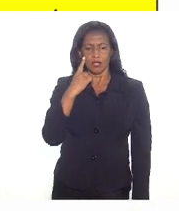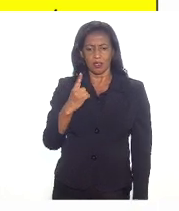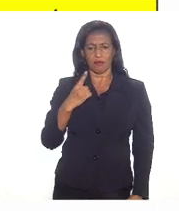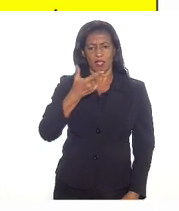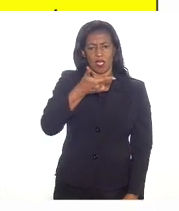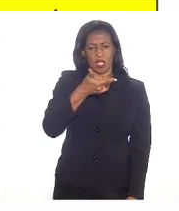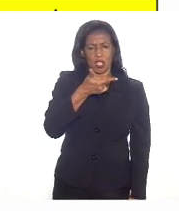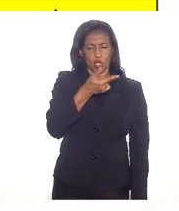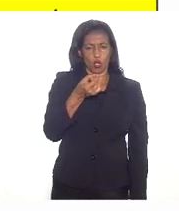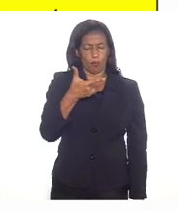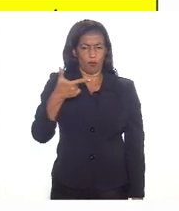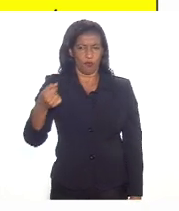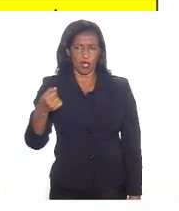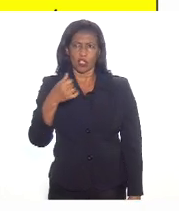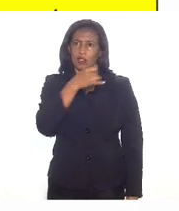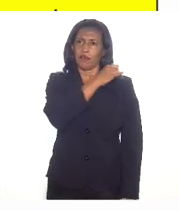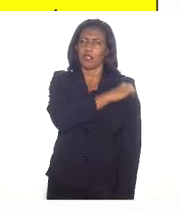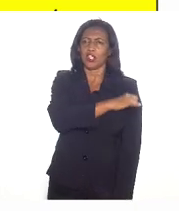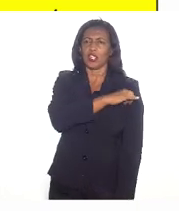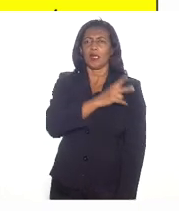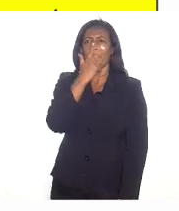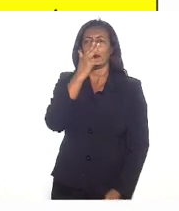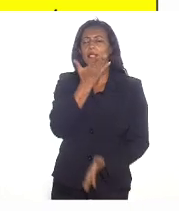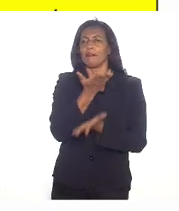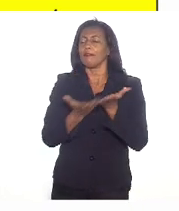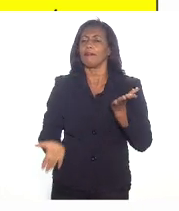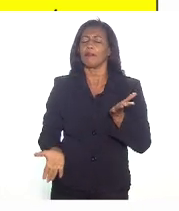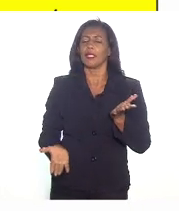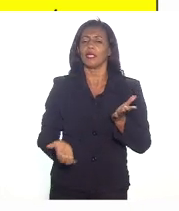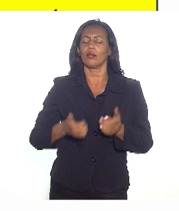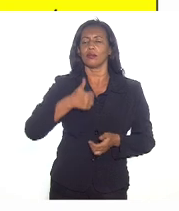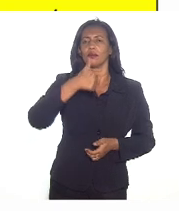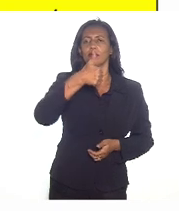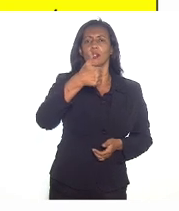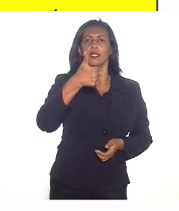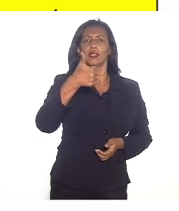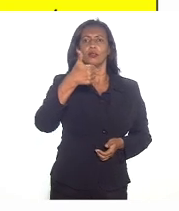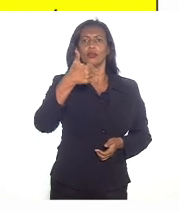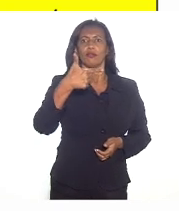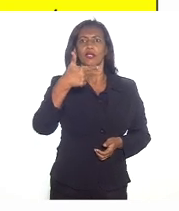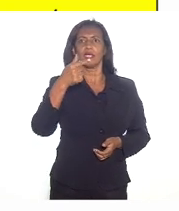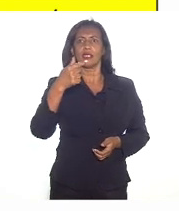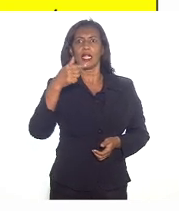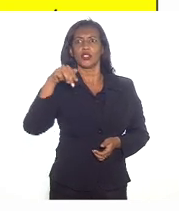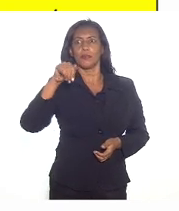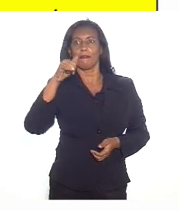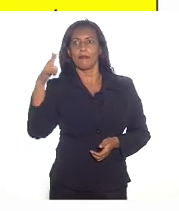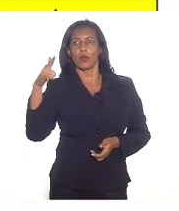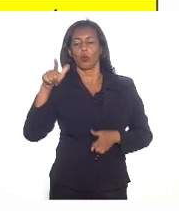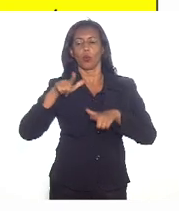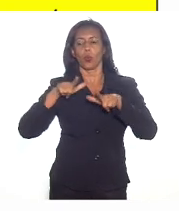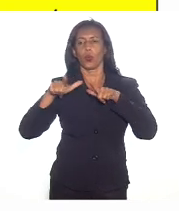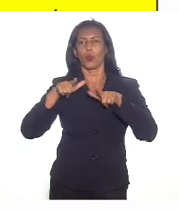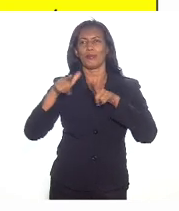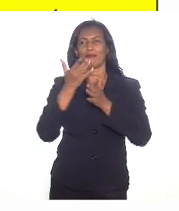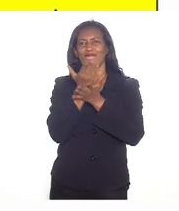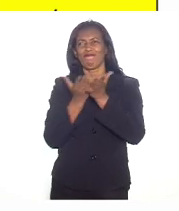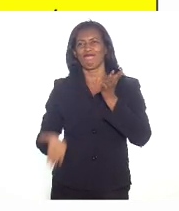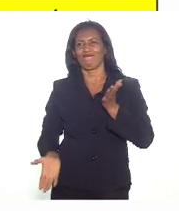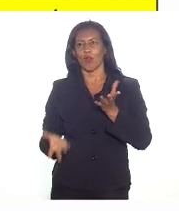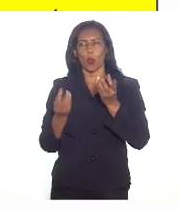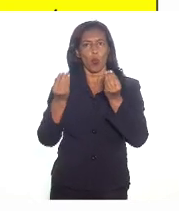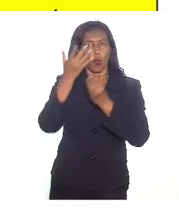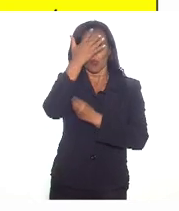2020, o Rio de Janeiro perdeu 127 mil empregos, né? Perde 130